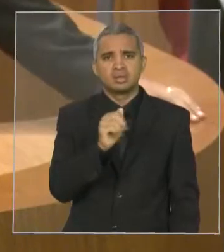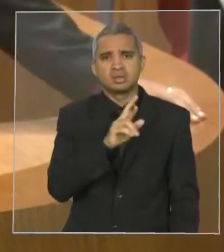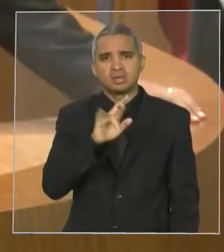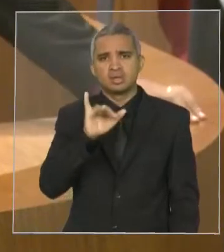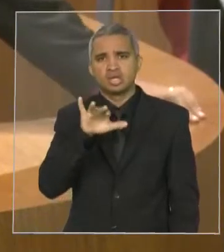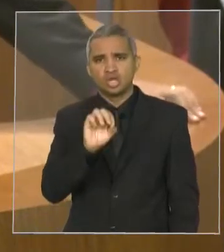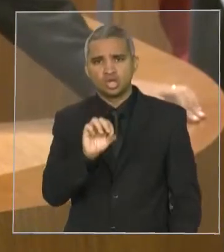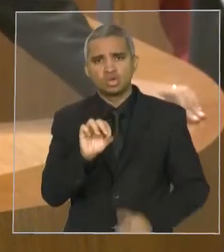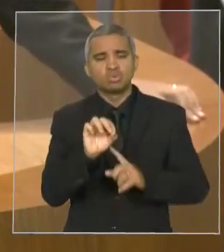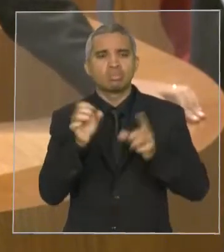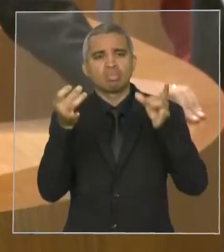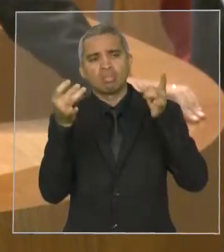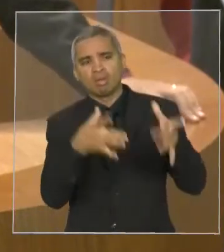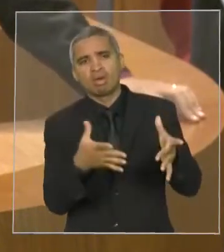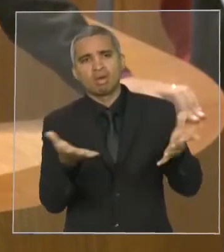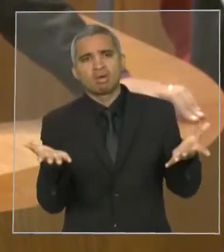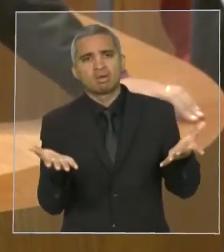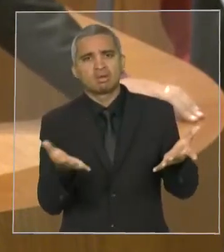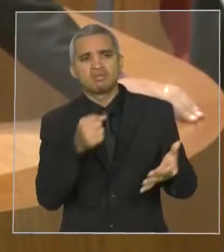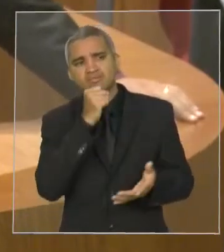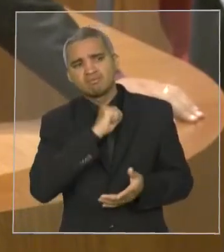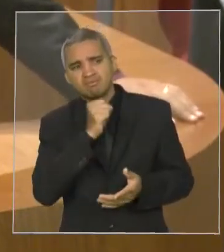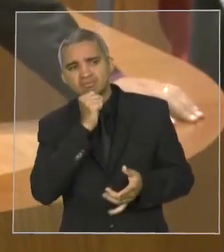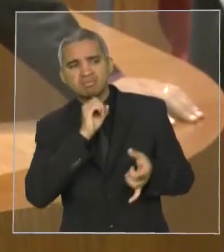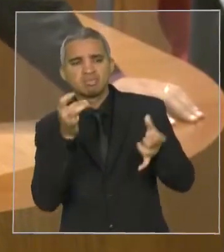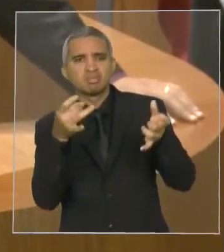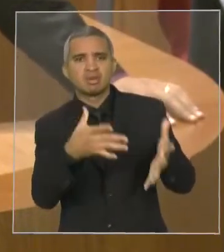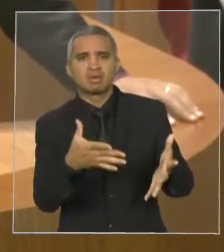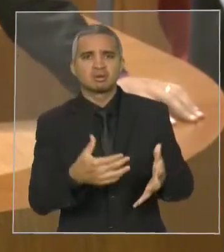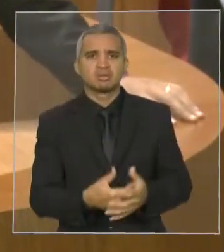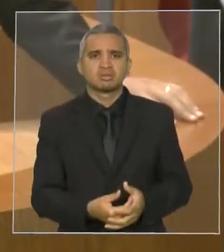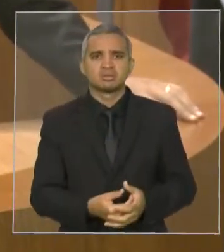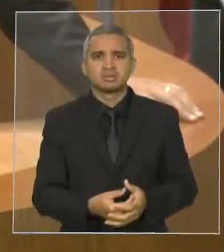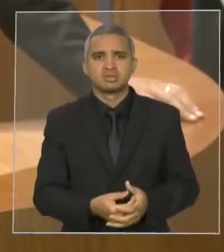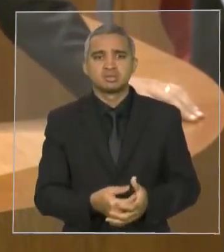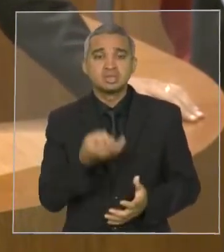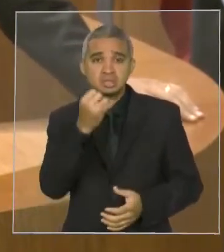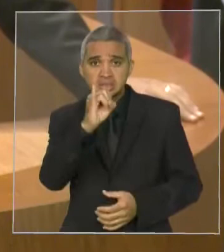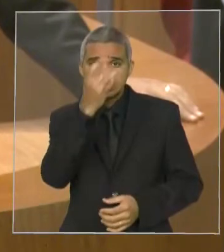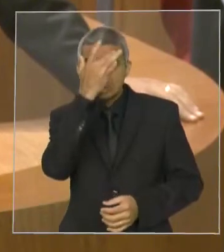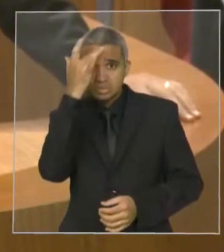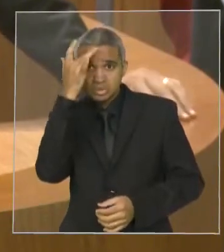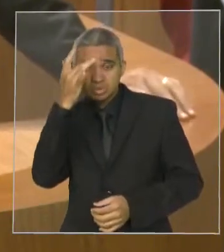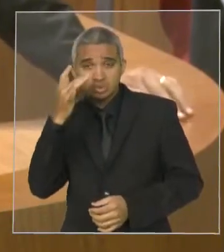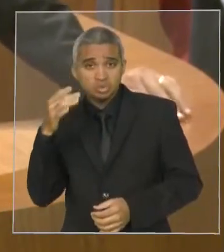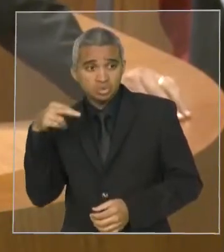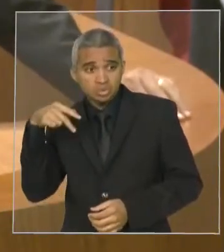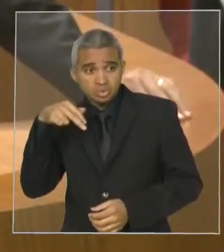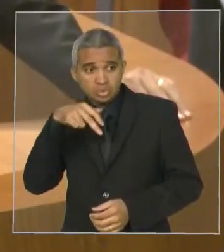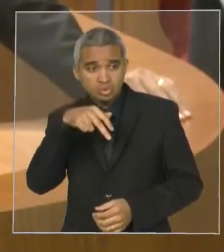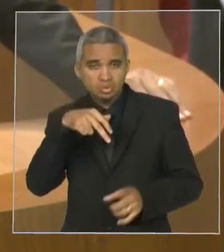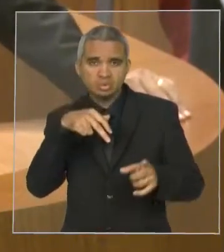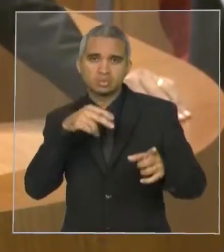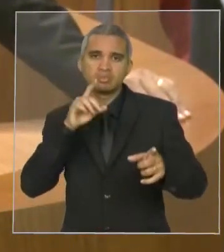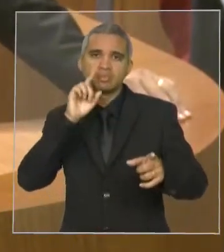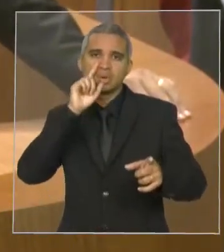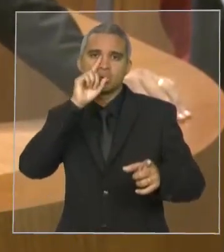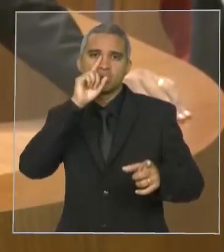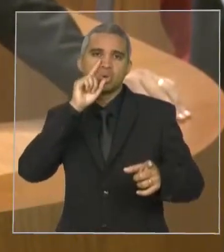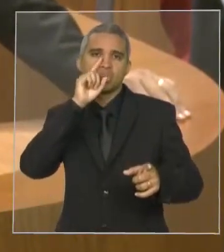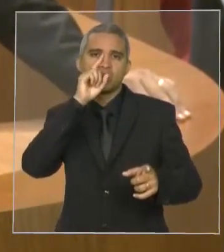totalmente abandonada que só restava risco os trabalhadores da linha da beira